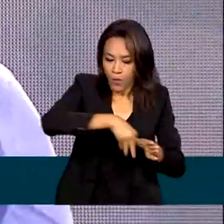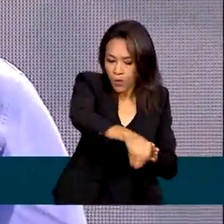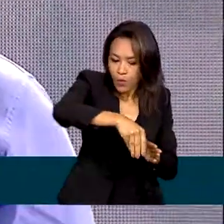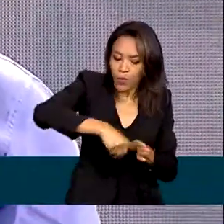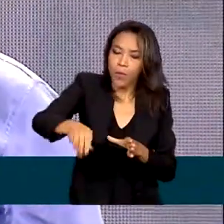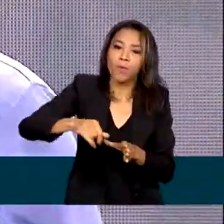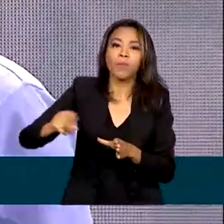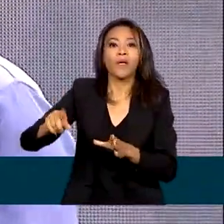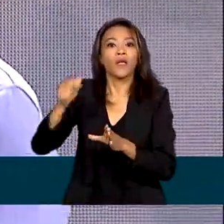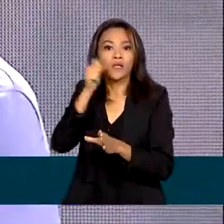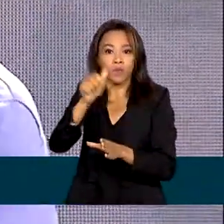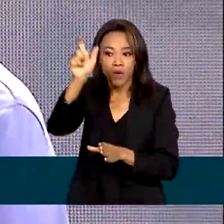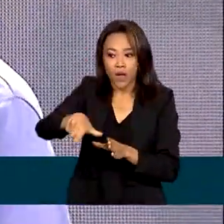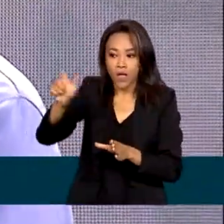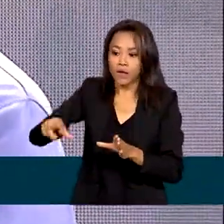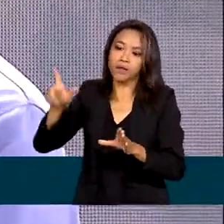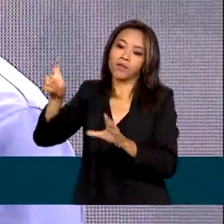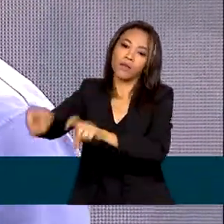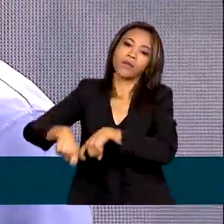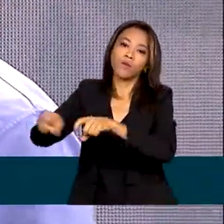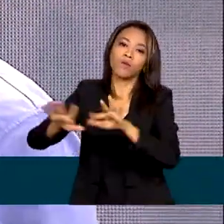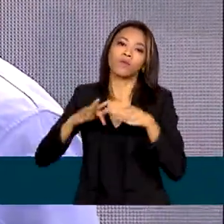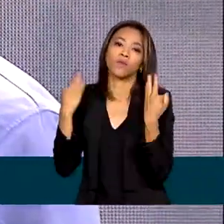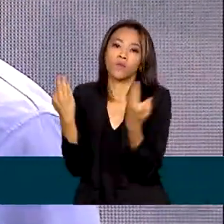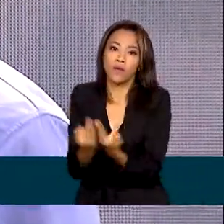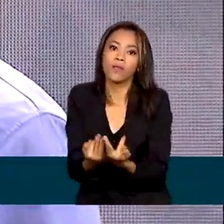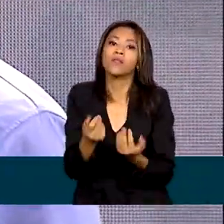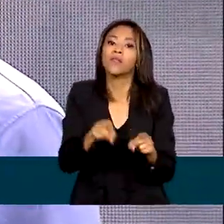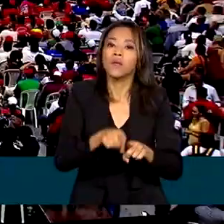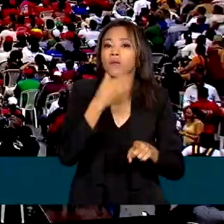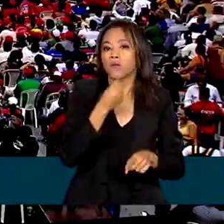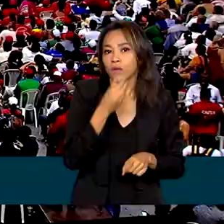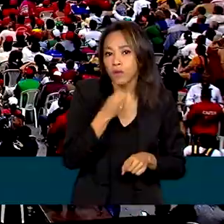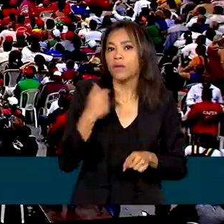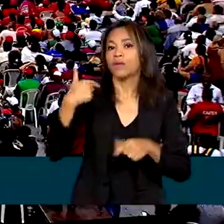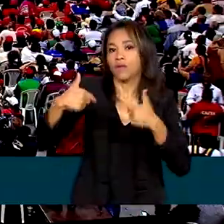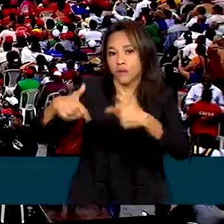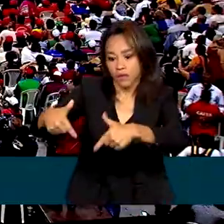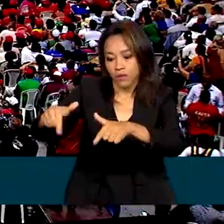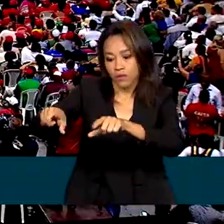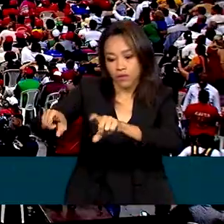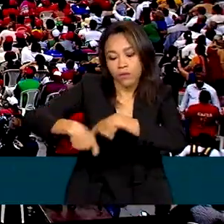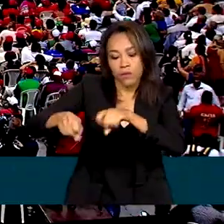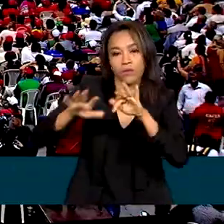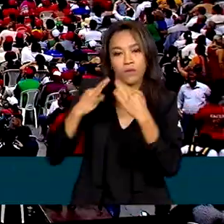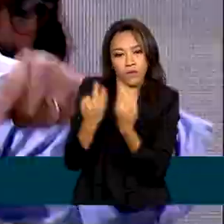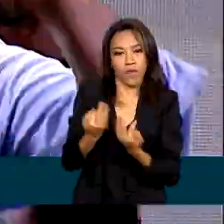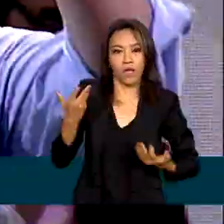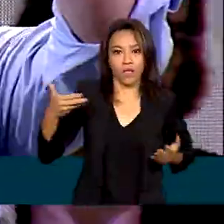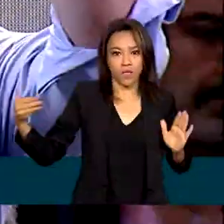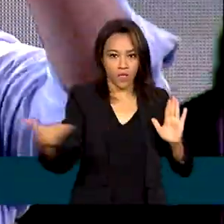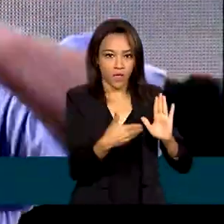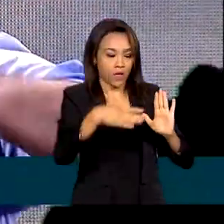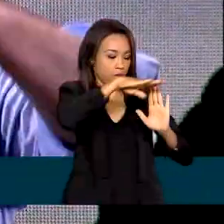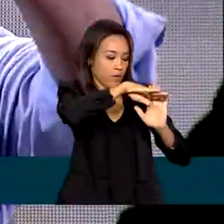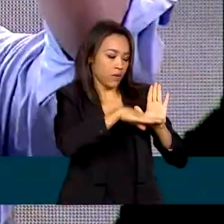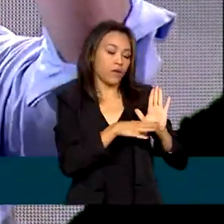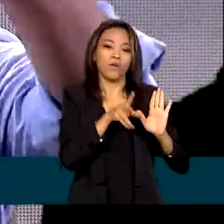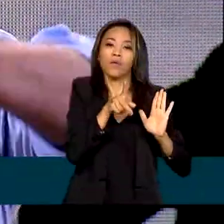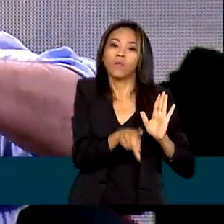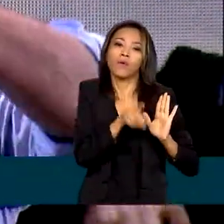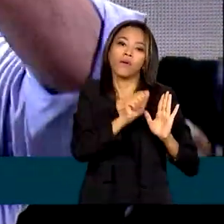agricultoras familiares e pelos agricultores familiares. Dentro deste programa, as